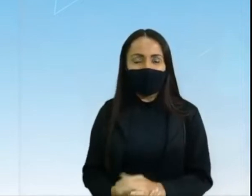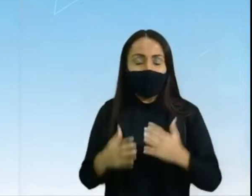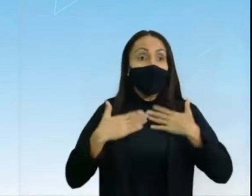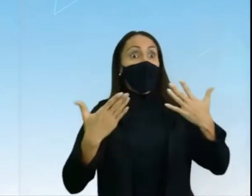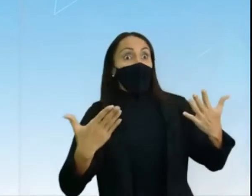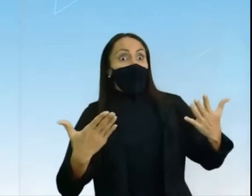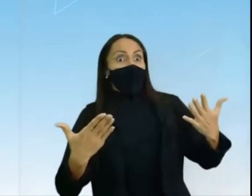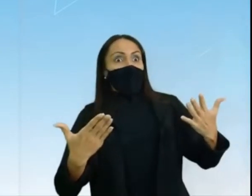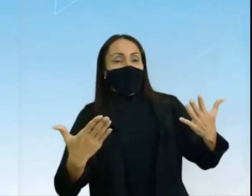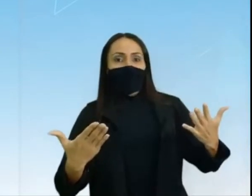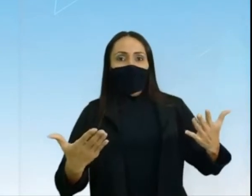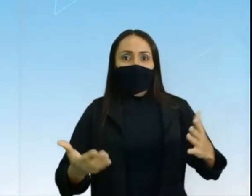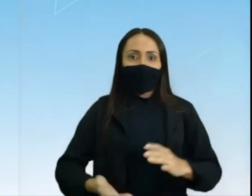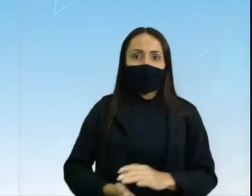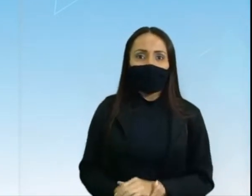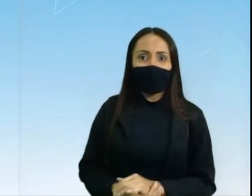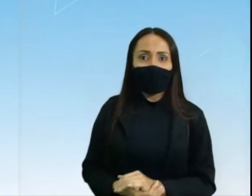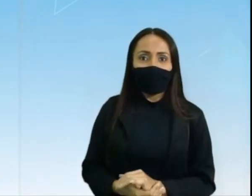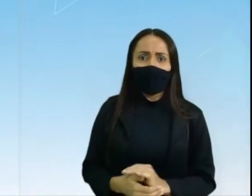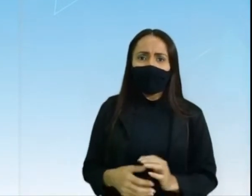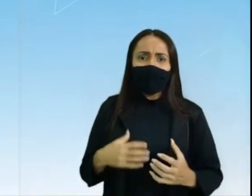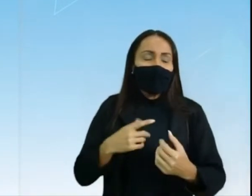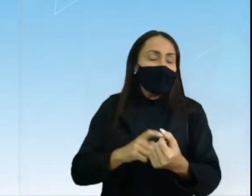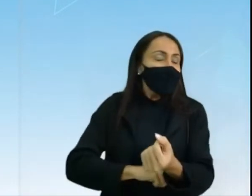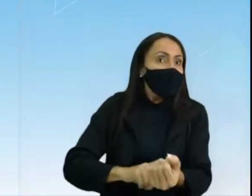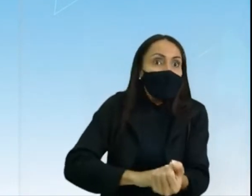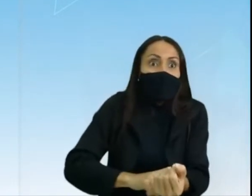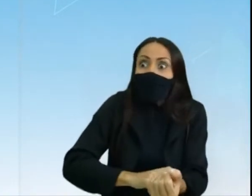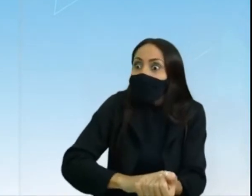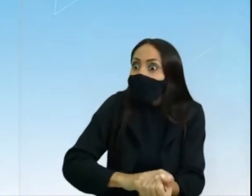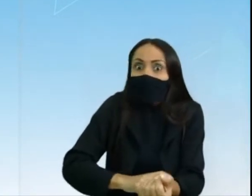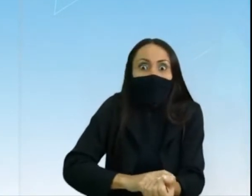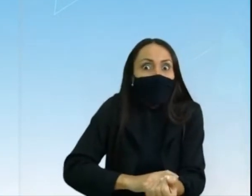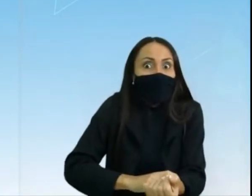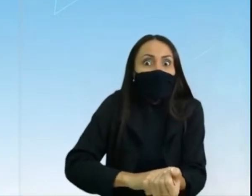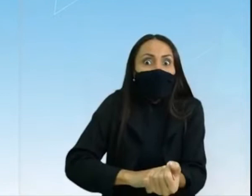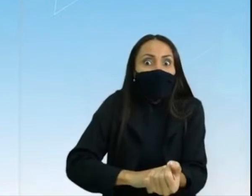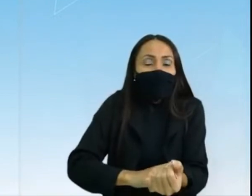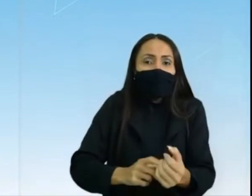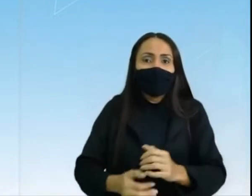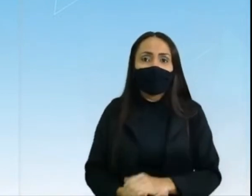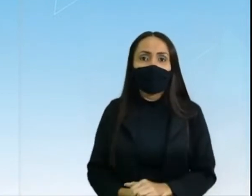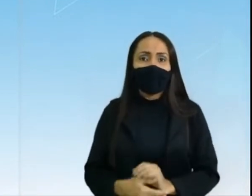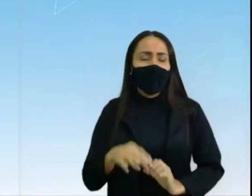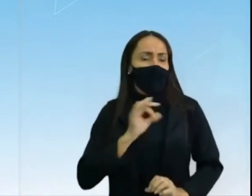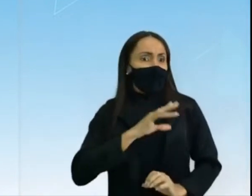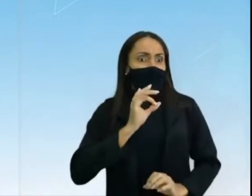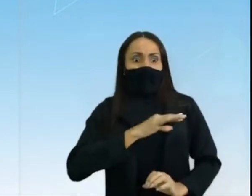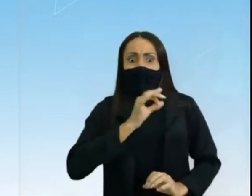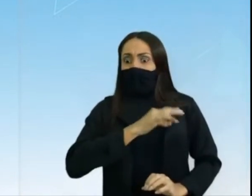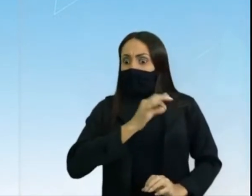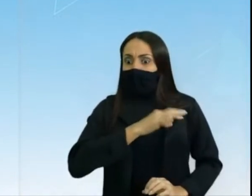surpreso, tenso, estou tenso, medo.